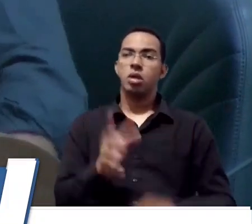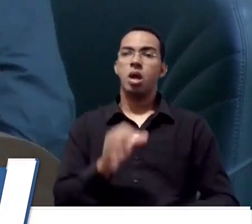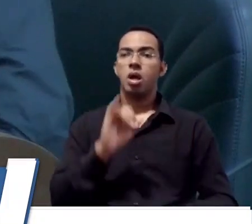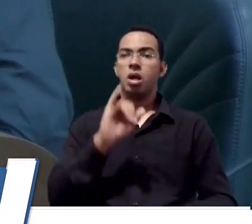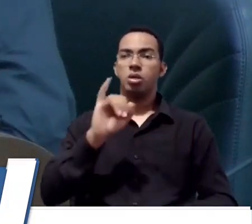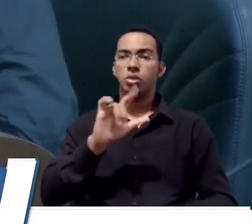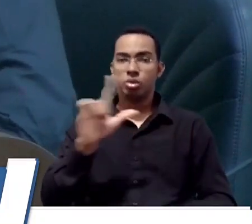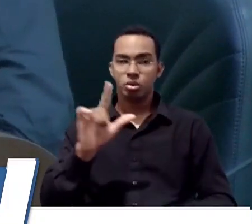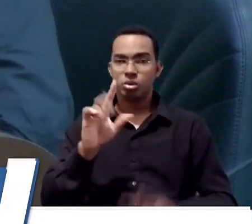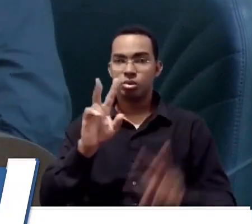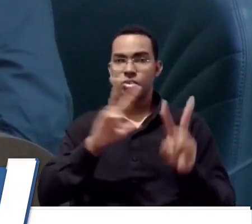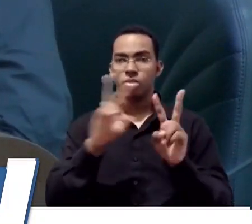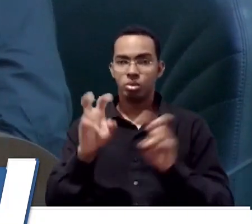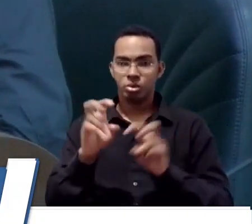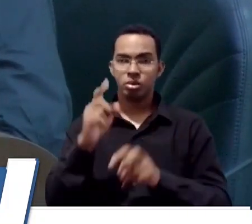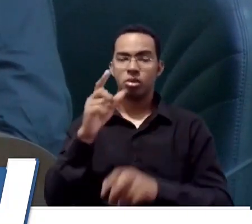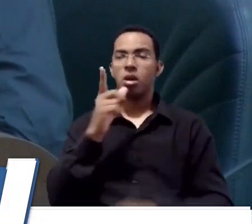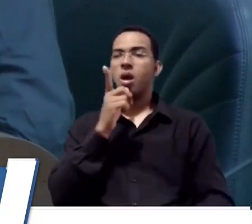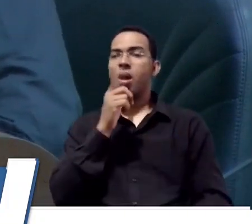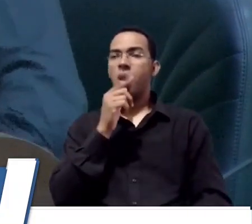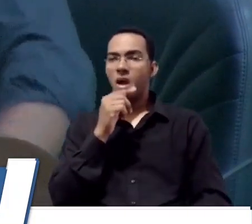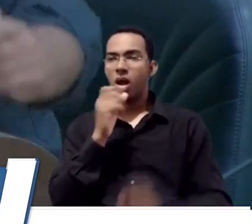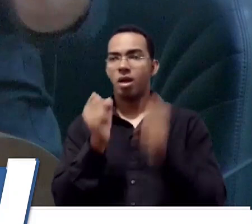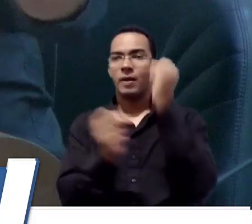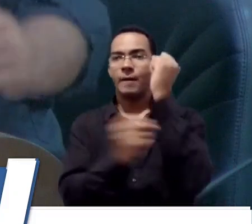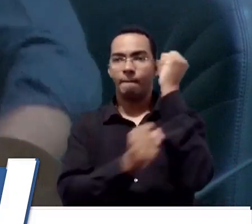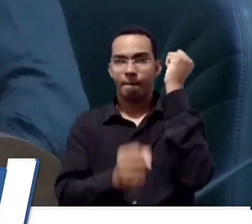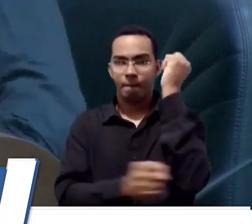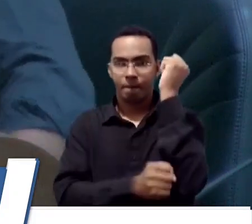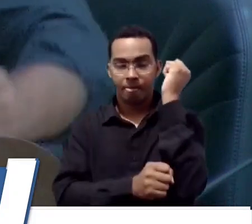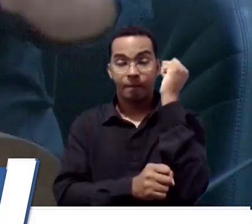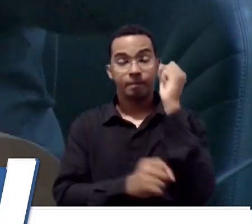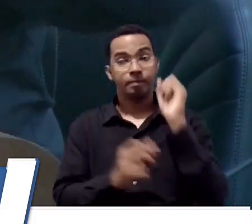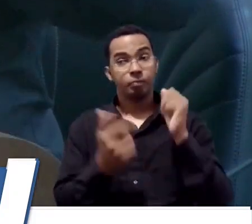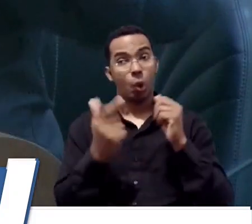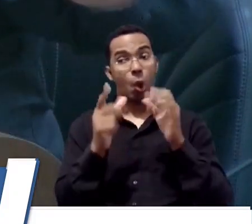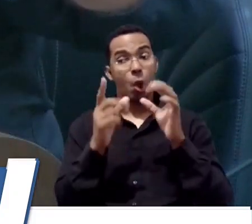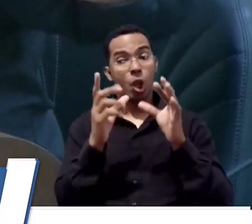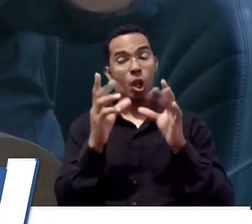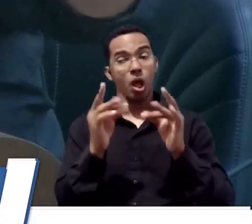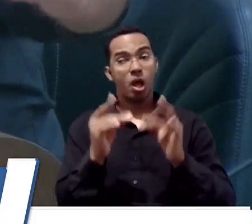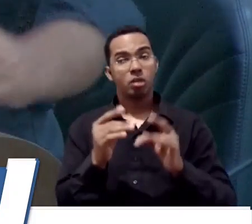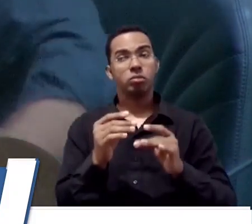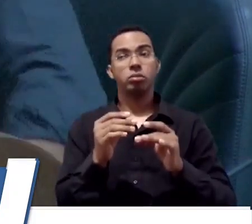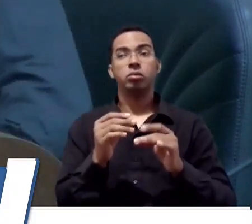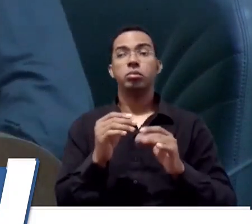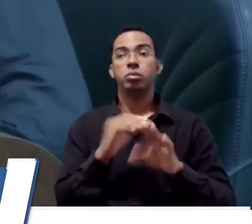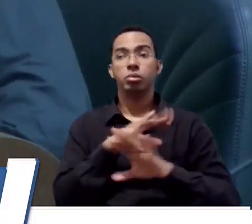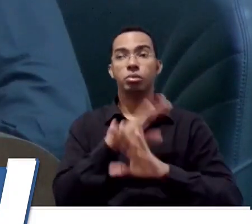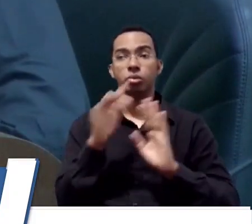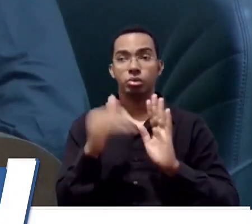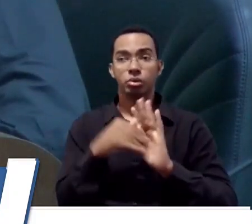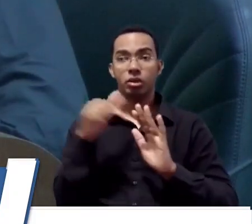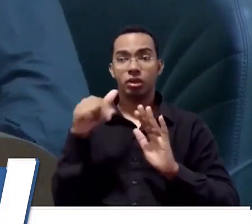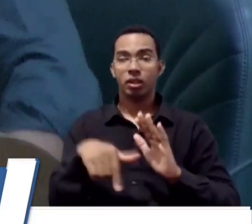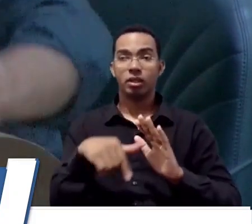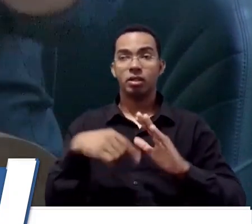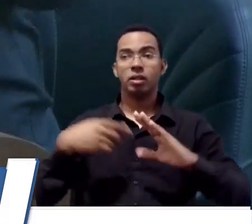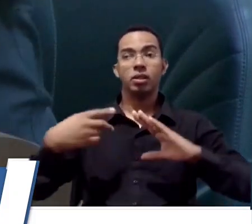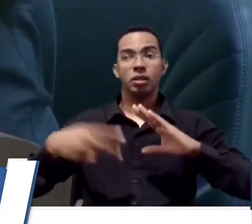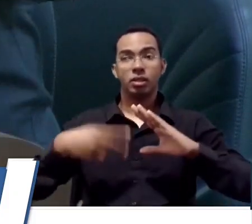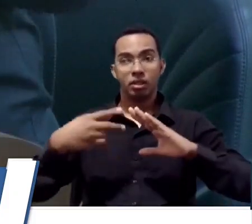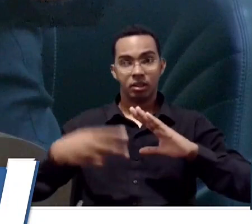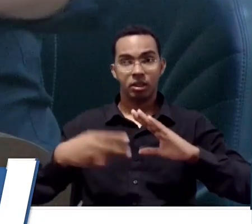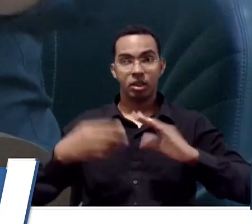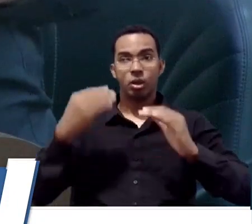sobre essa situação de água da Sabesp. E outra coisa, é praticamente unânime essa Casa de Leis